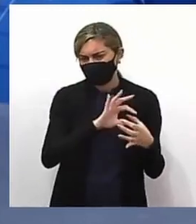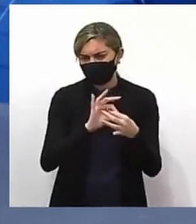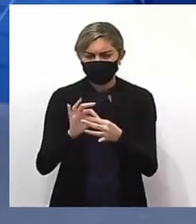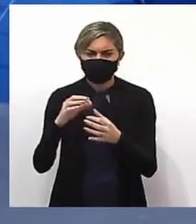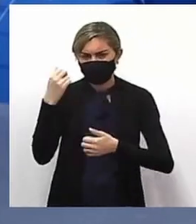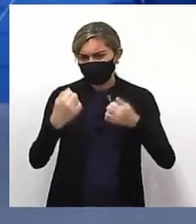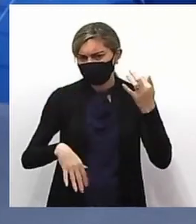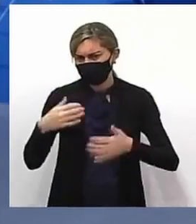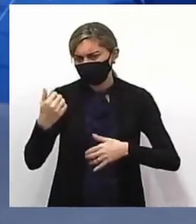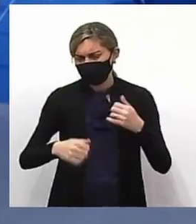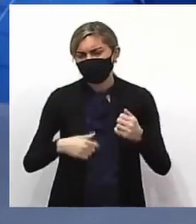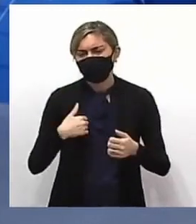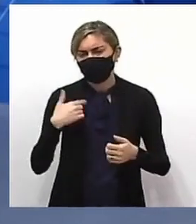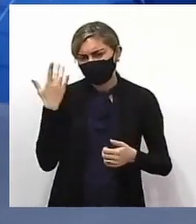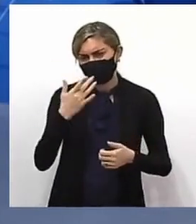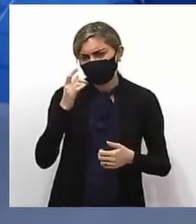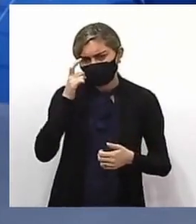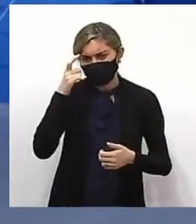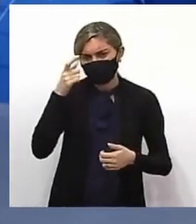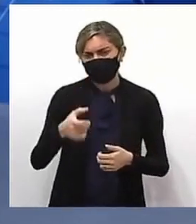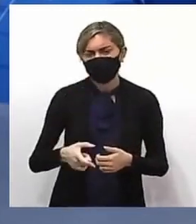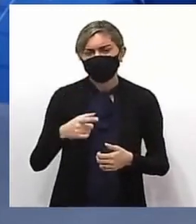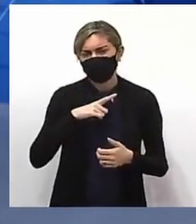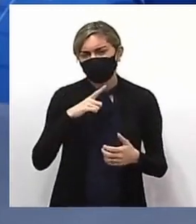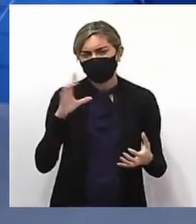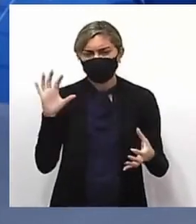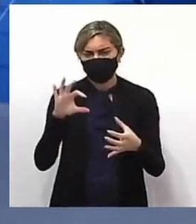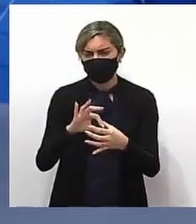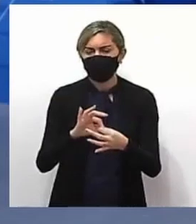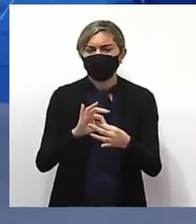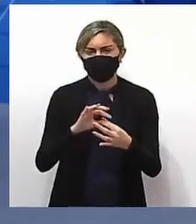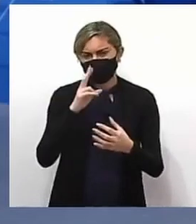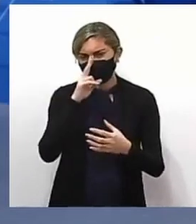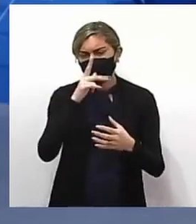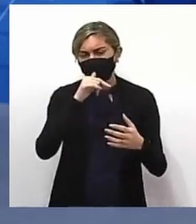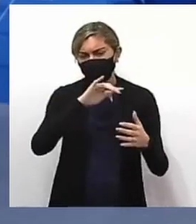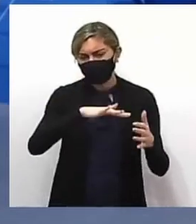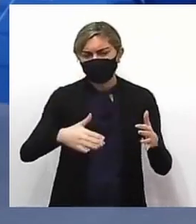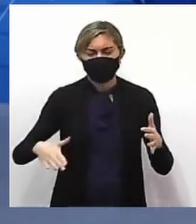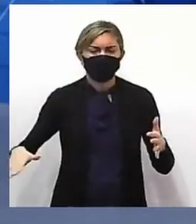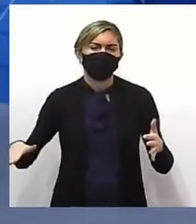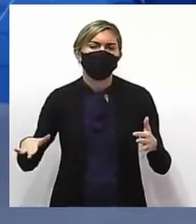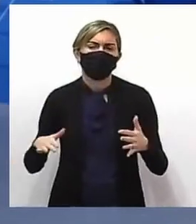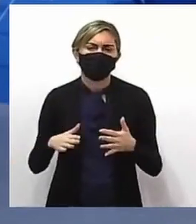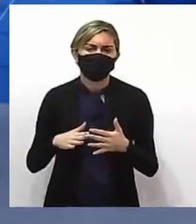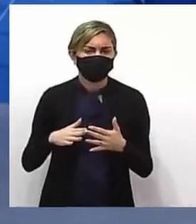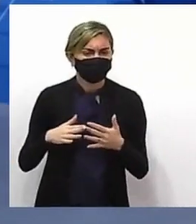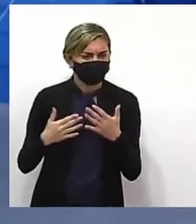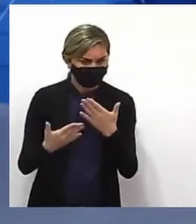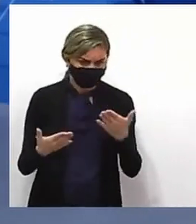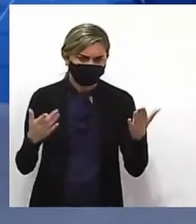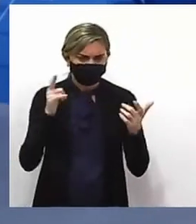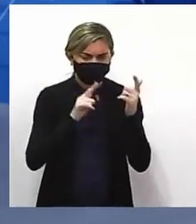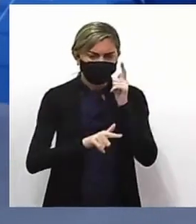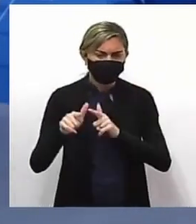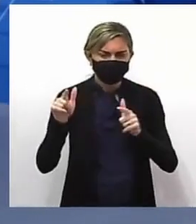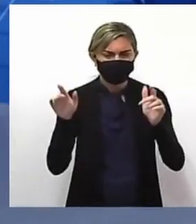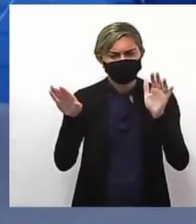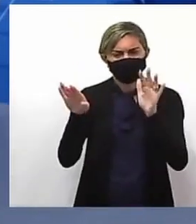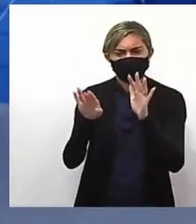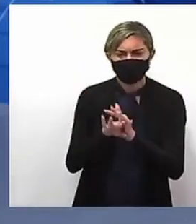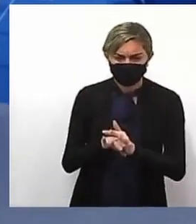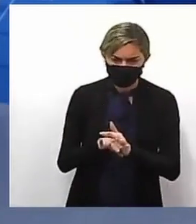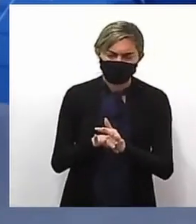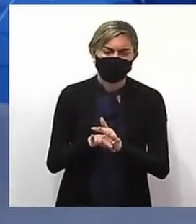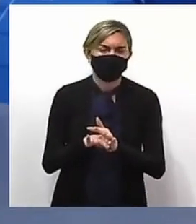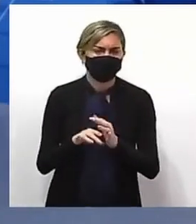também que eu acho muito interessante. É um filme que tem uma relação muito forte com o mar. E aí consegui chegar